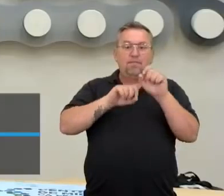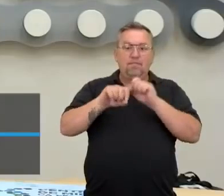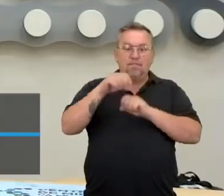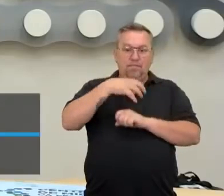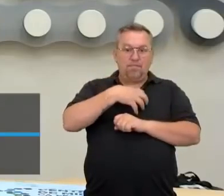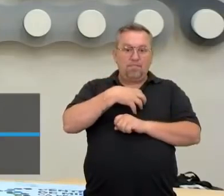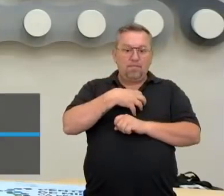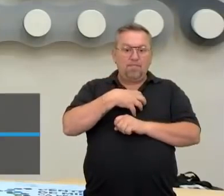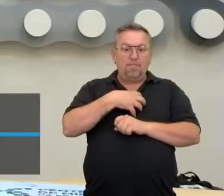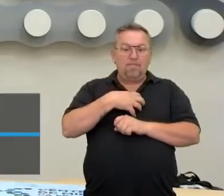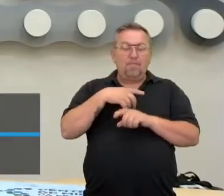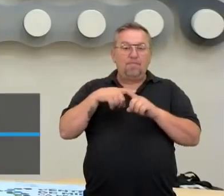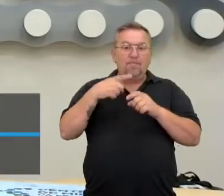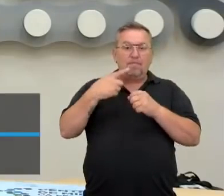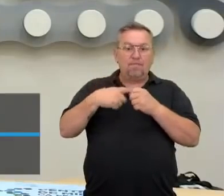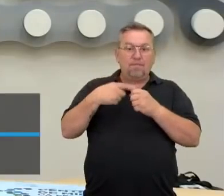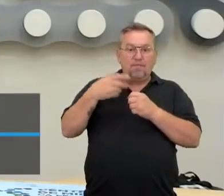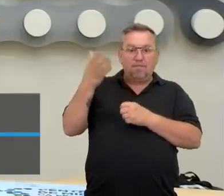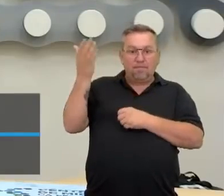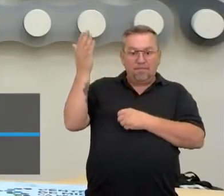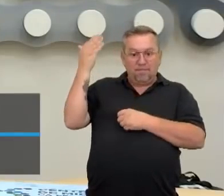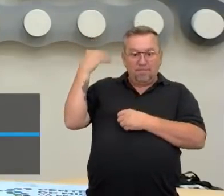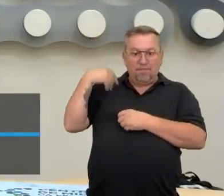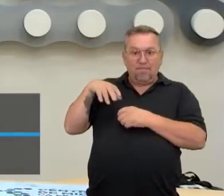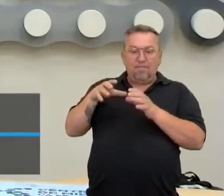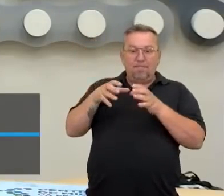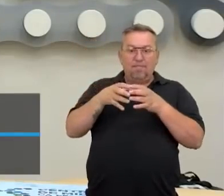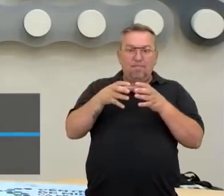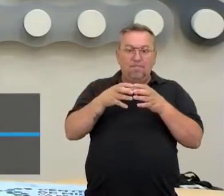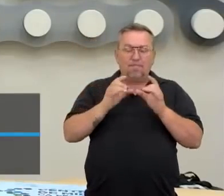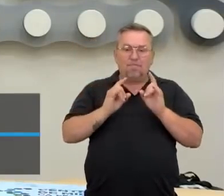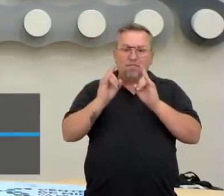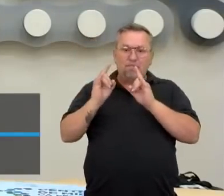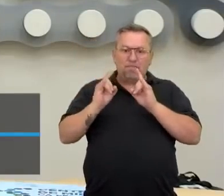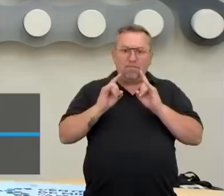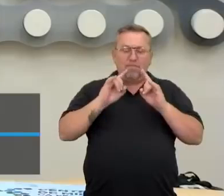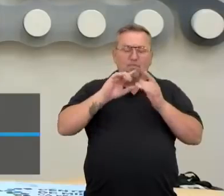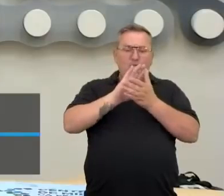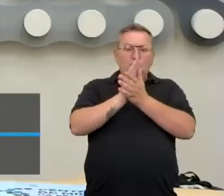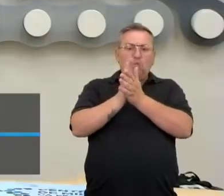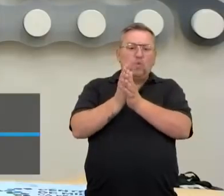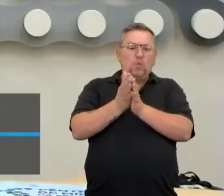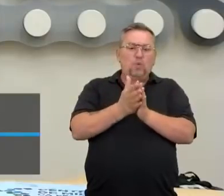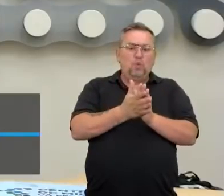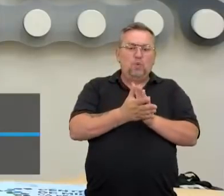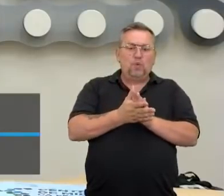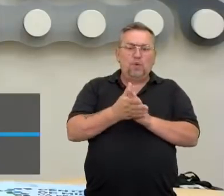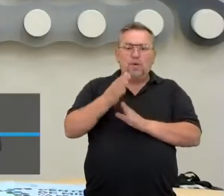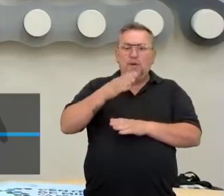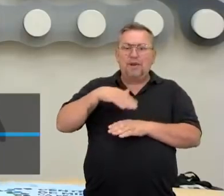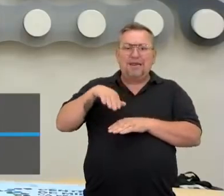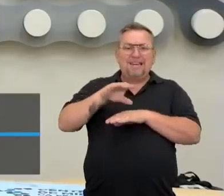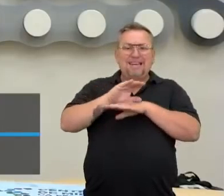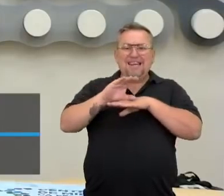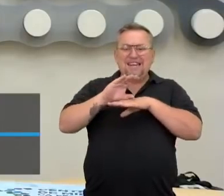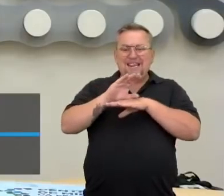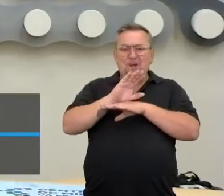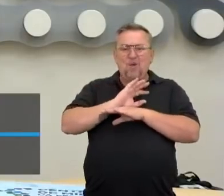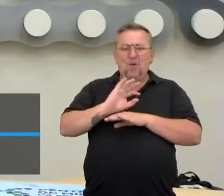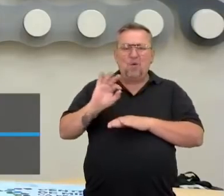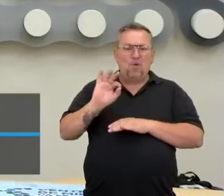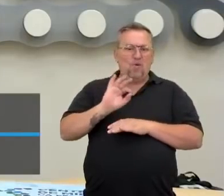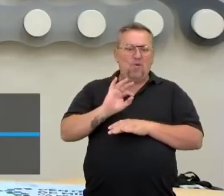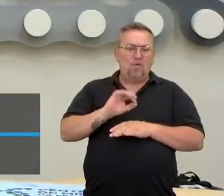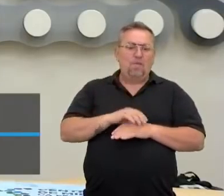e atrás uma cidade, provavelmente um conjunto habitacional muito degradado, né, cheio de